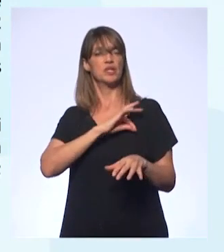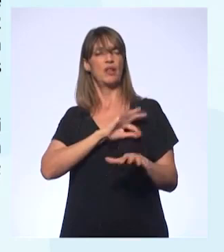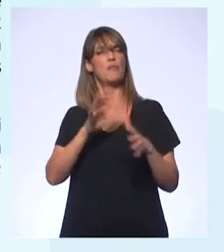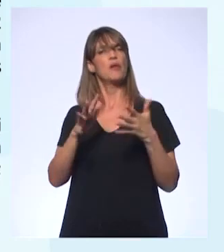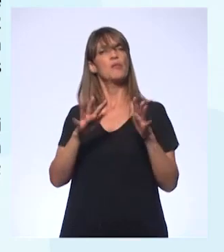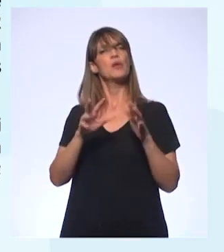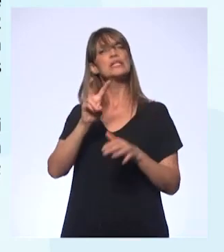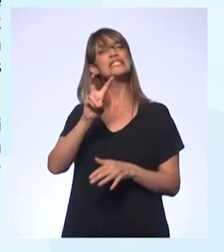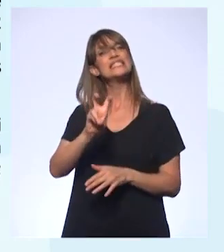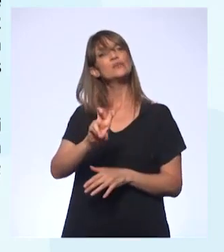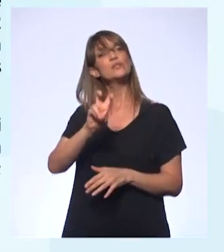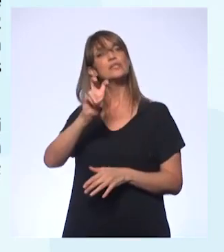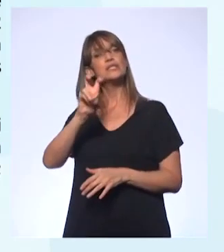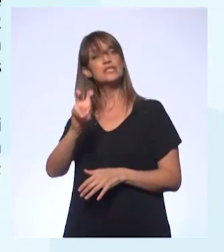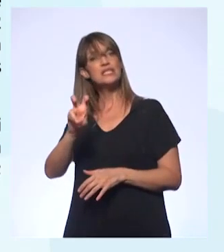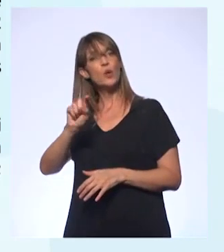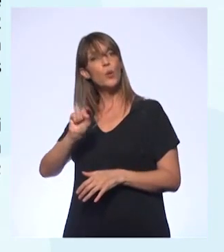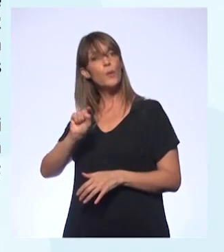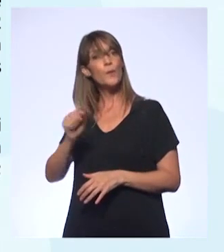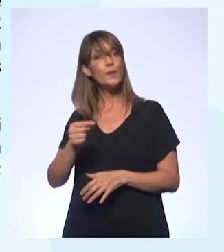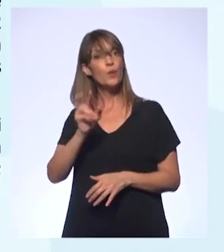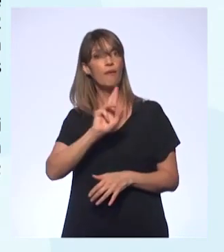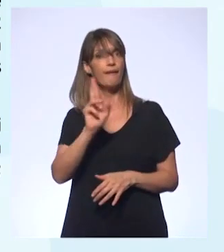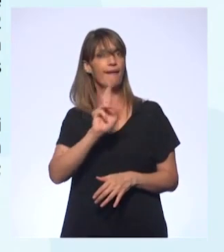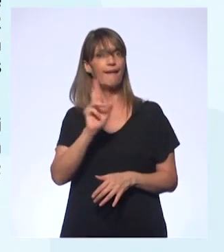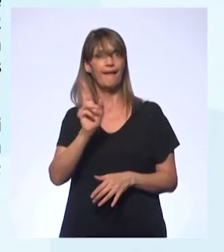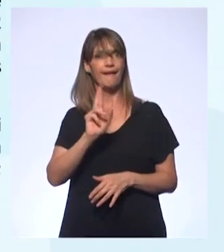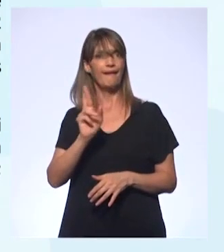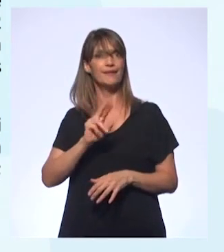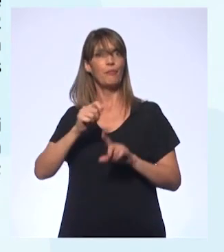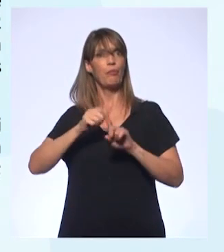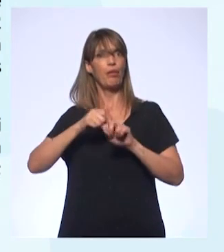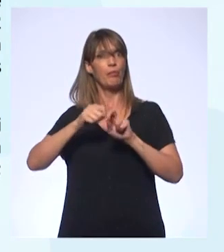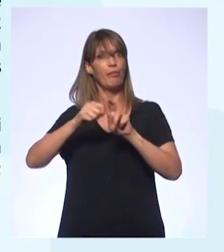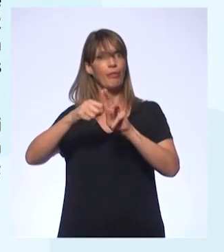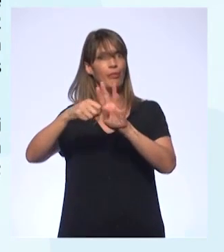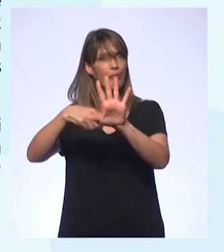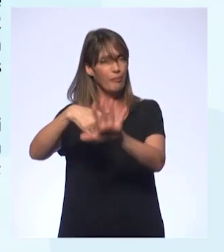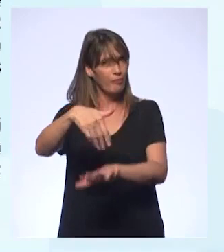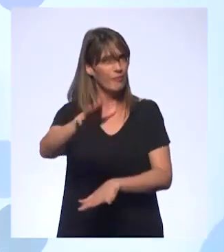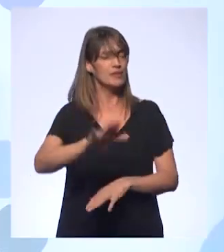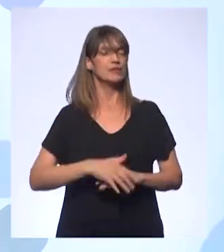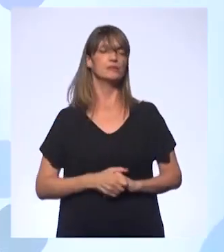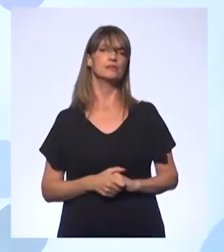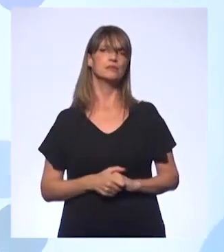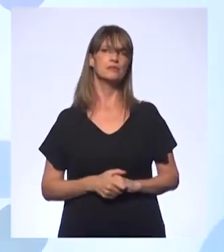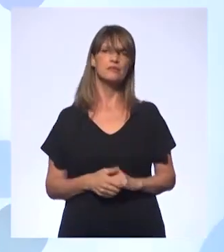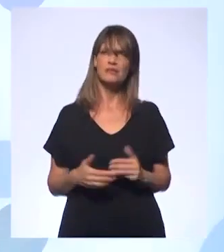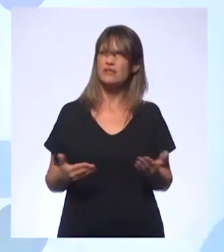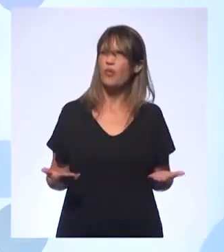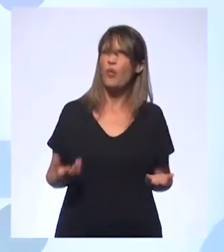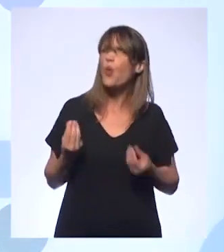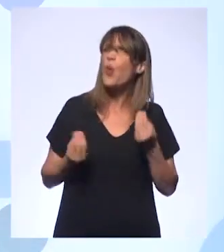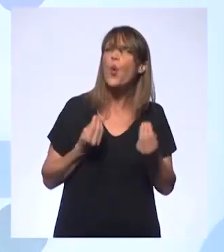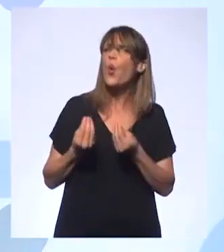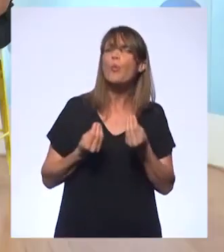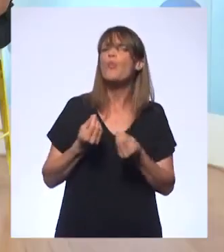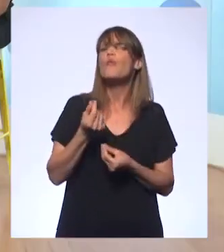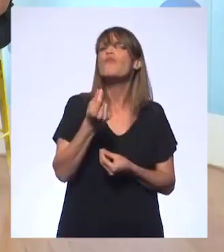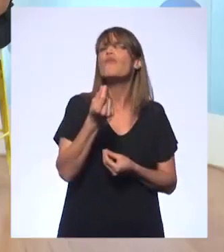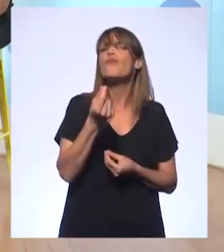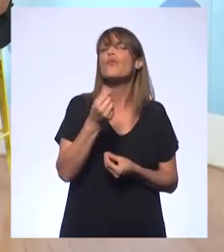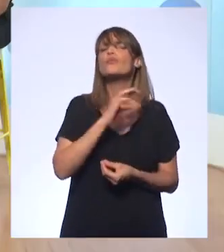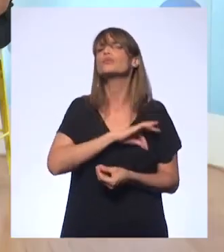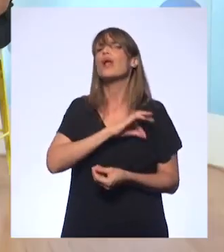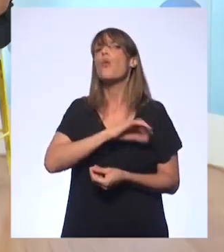a R$ 55 mil por mês. E aqui vale, né, pensarmos juntos. Quanto é um salário mínimo?